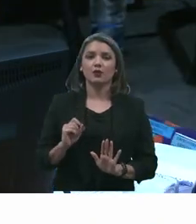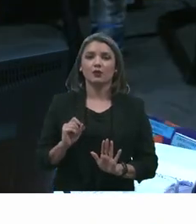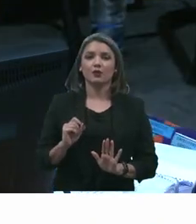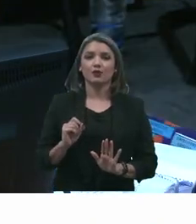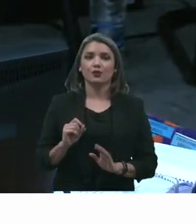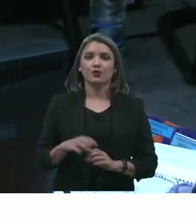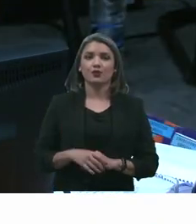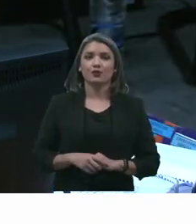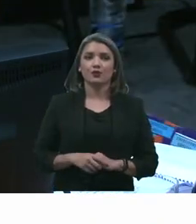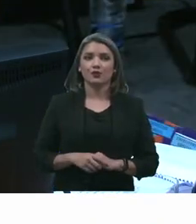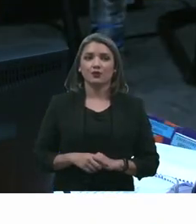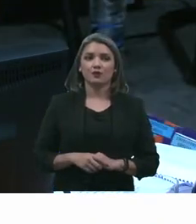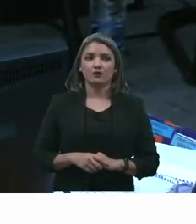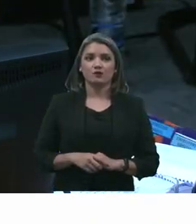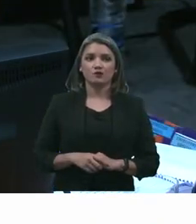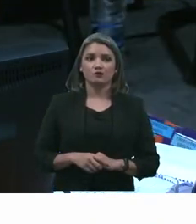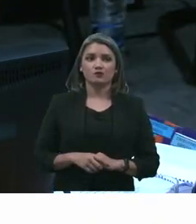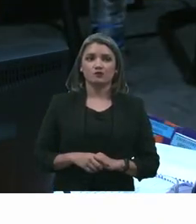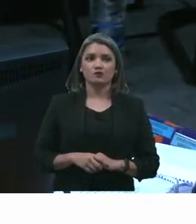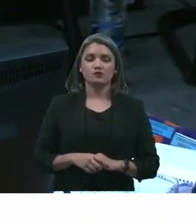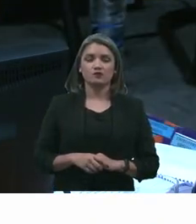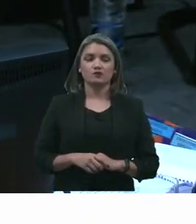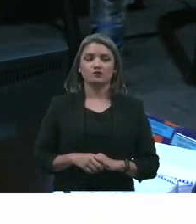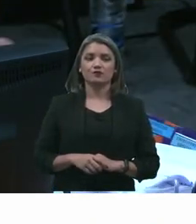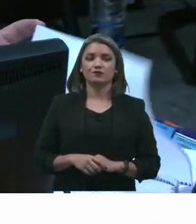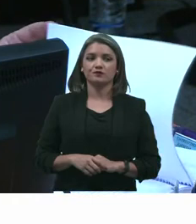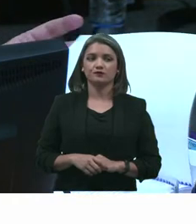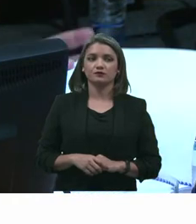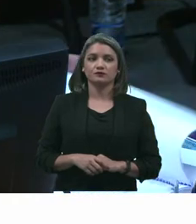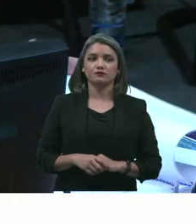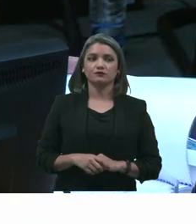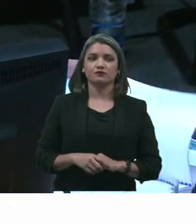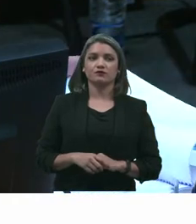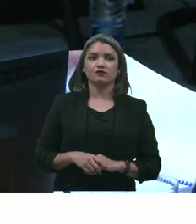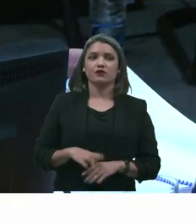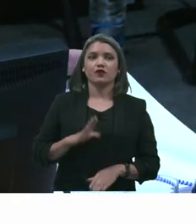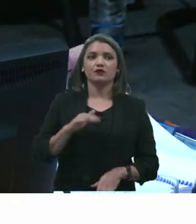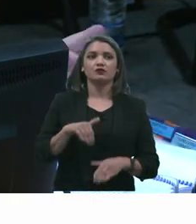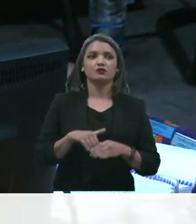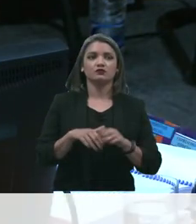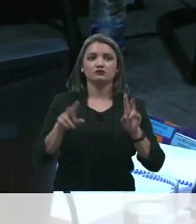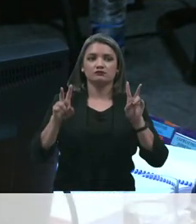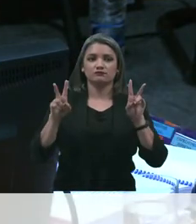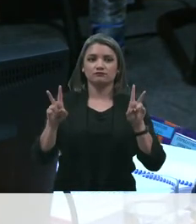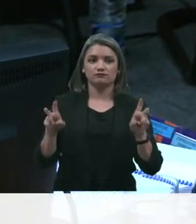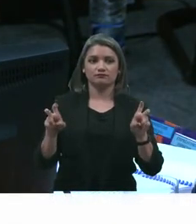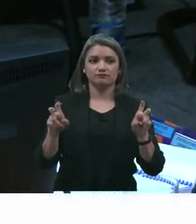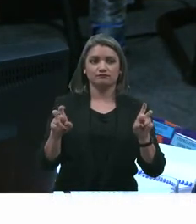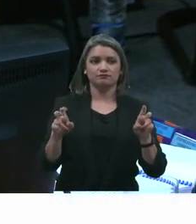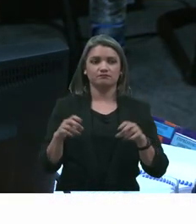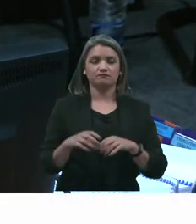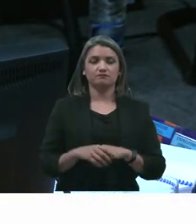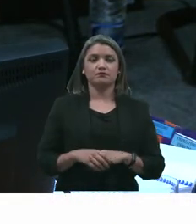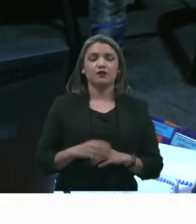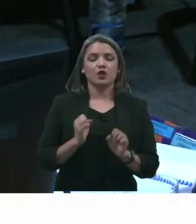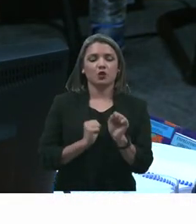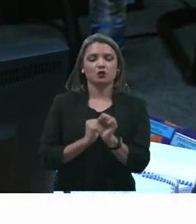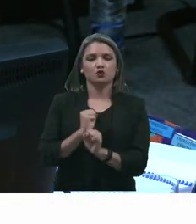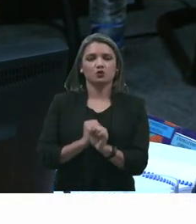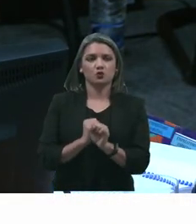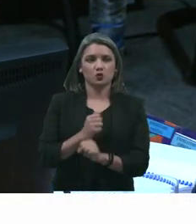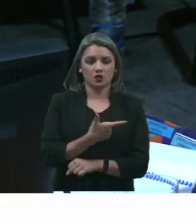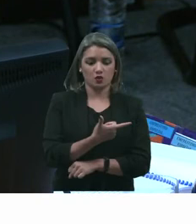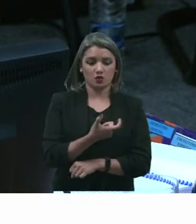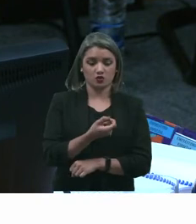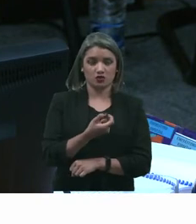o seguinte trecho do voto da ministra Maria Tereza. Segundo consta, no ano de 2009,